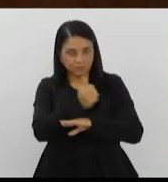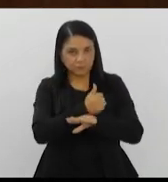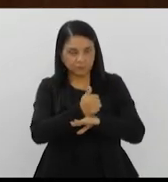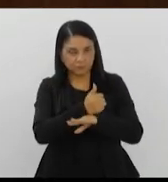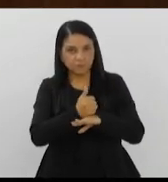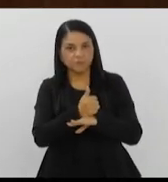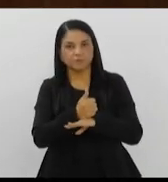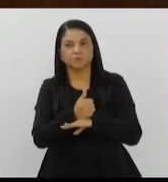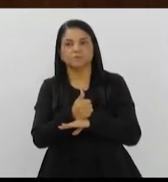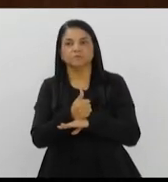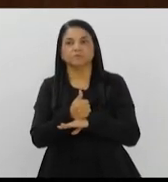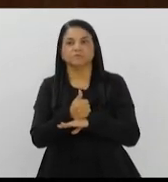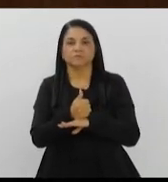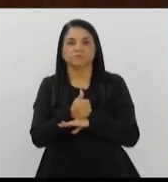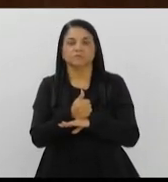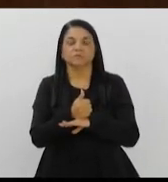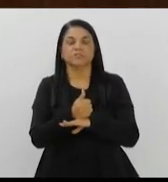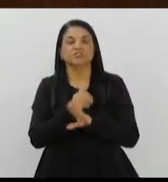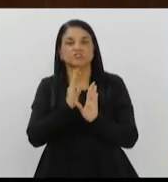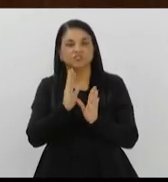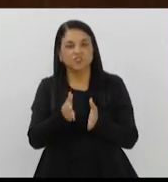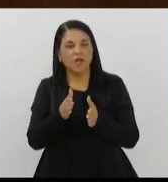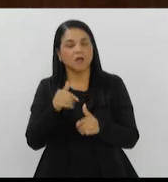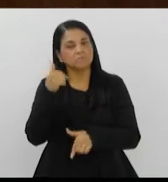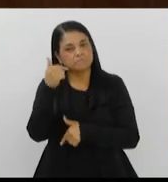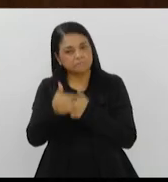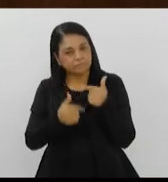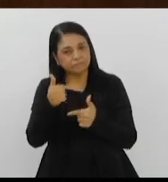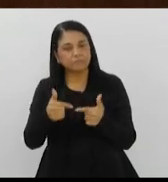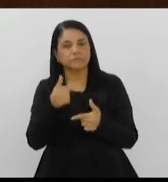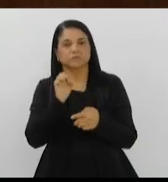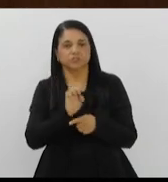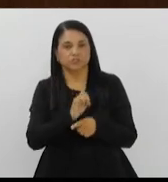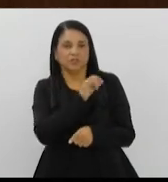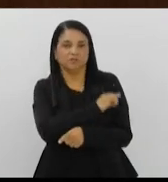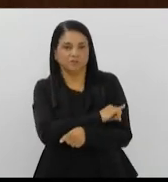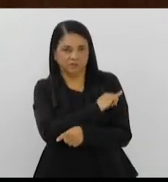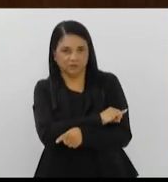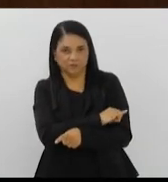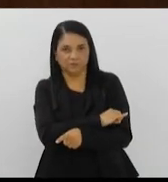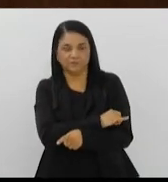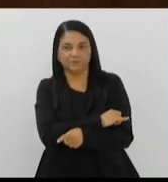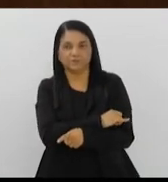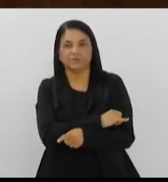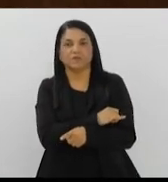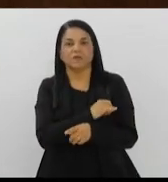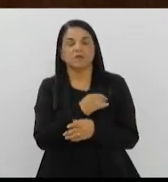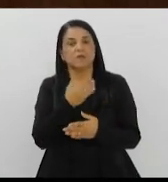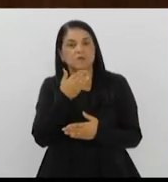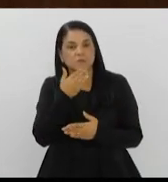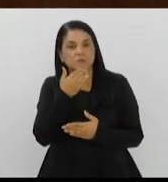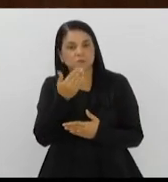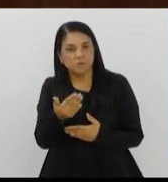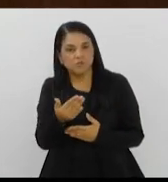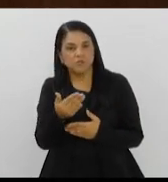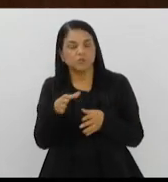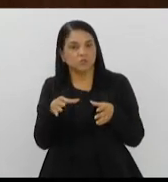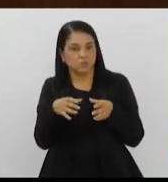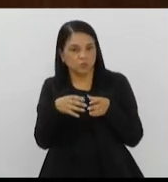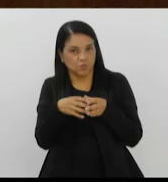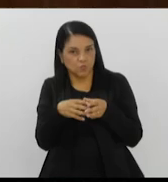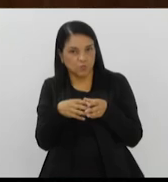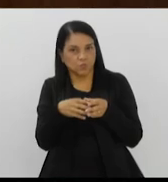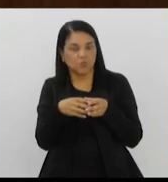profissionais que já fazem tanto pelo Estado. Então, atendendo uma demanda da categoria, eu